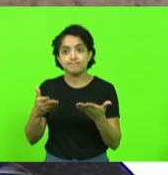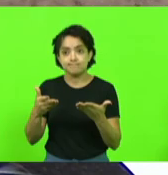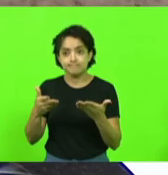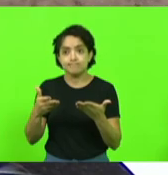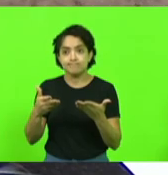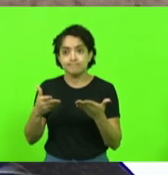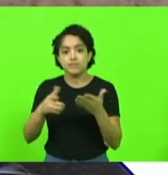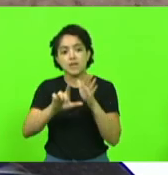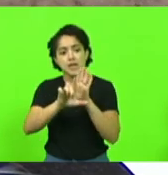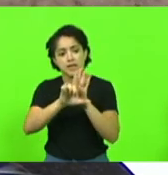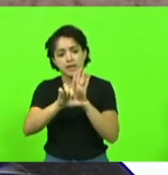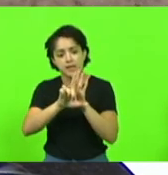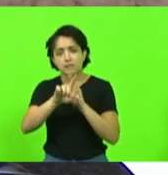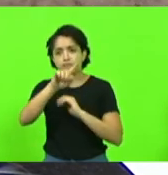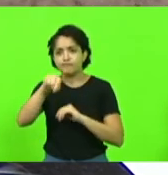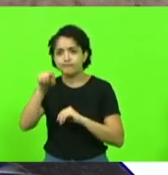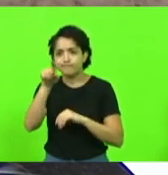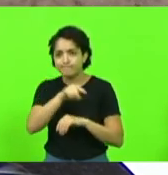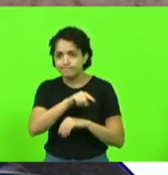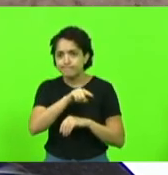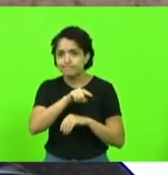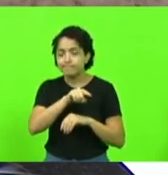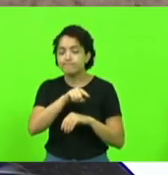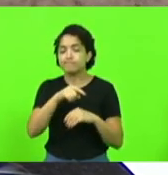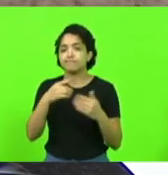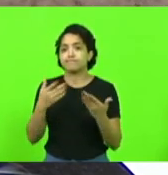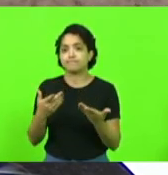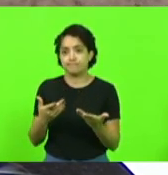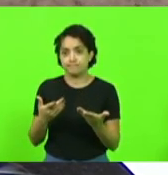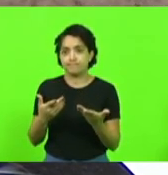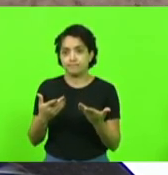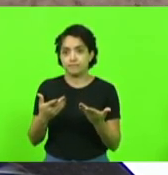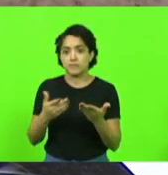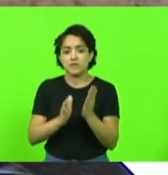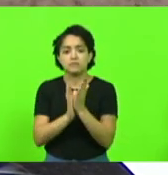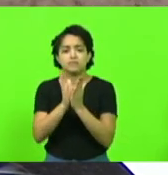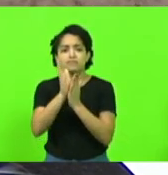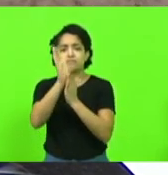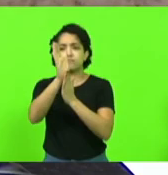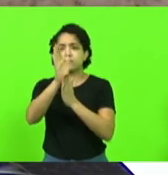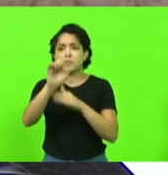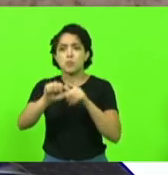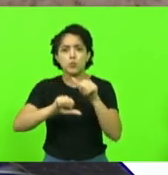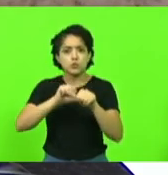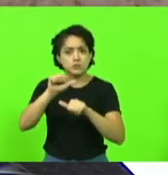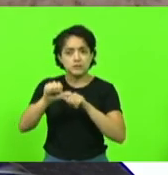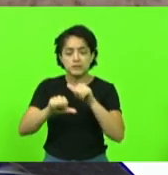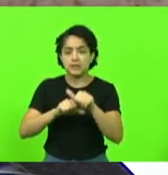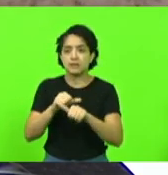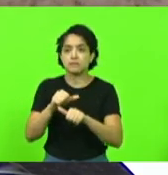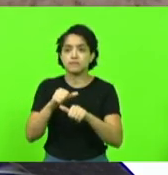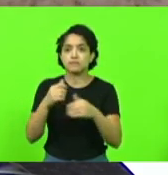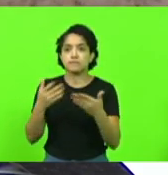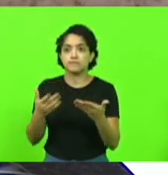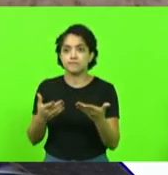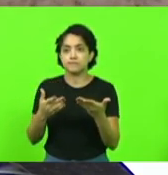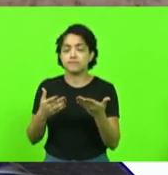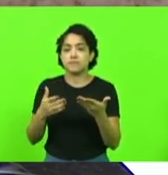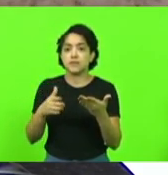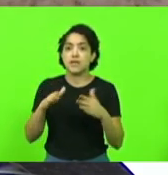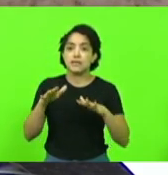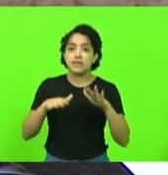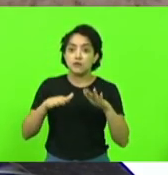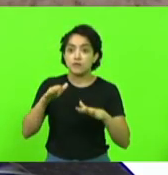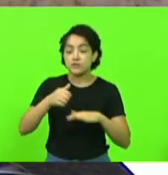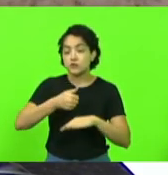revogar leis, ao invés de aprovarmos leis. Vamos desburocratizar, deslegislar. Talvez esse seja o